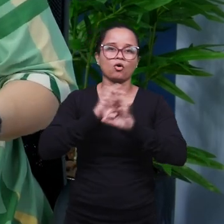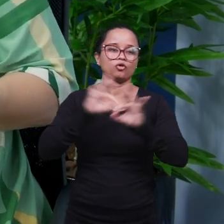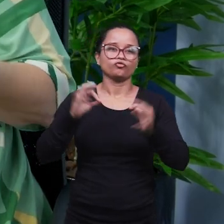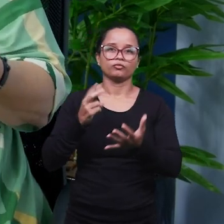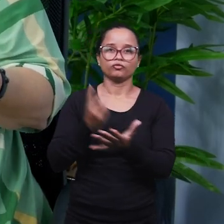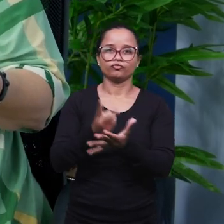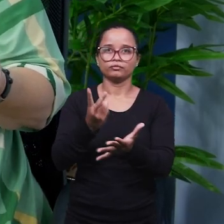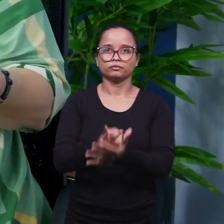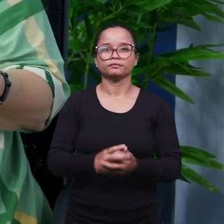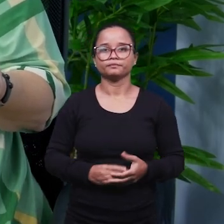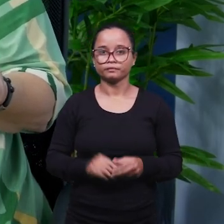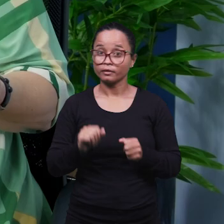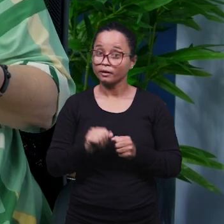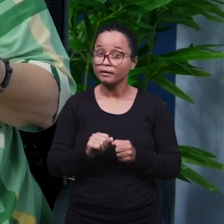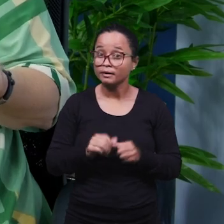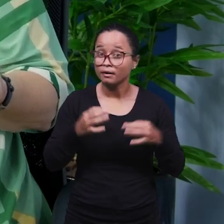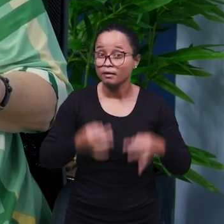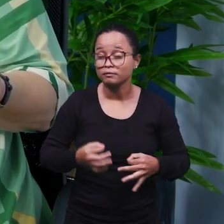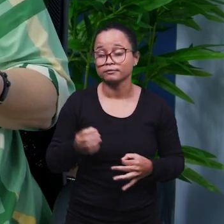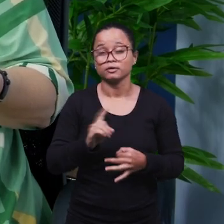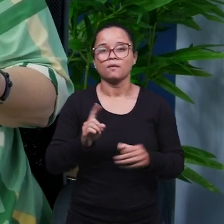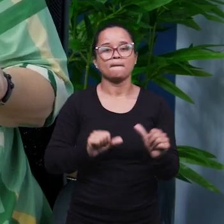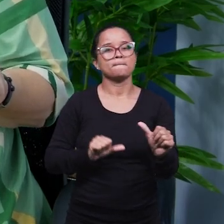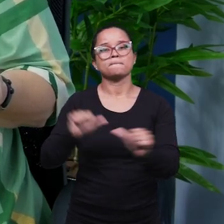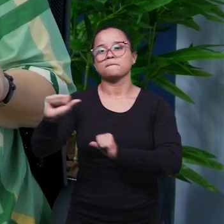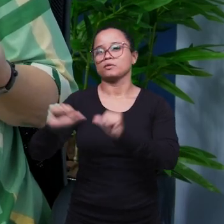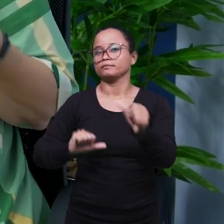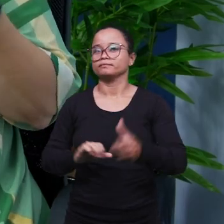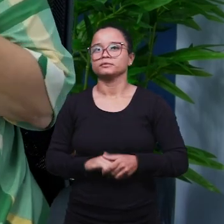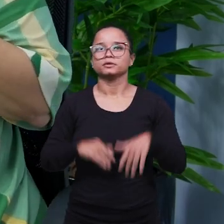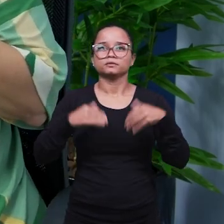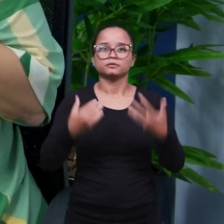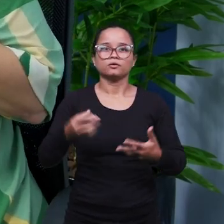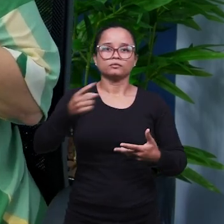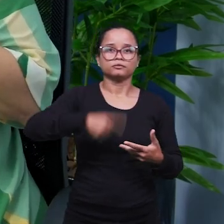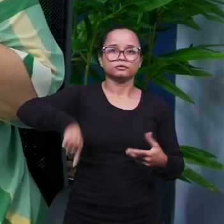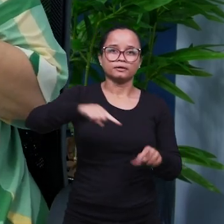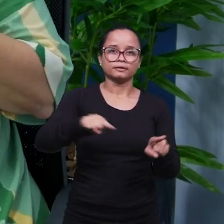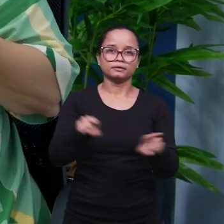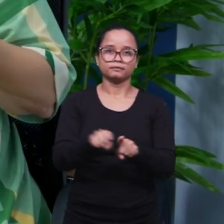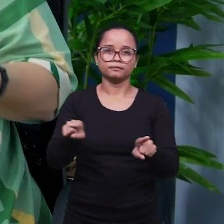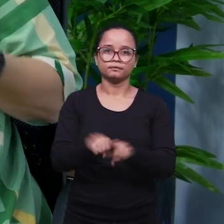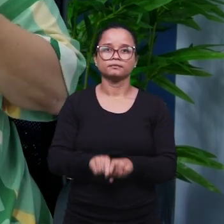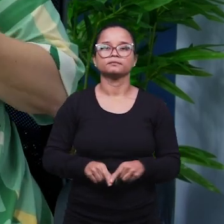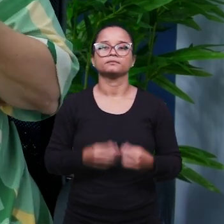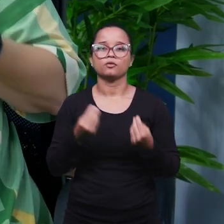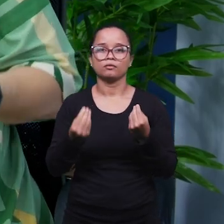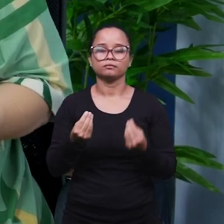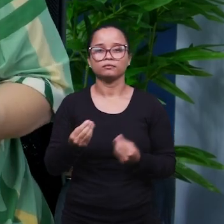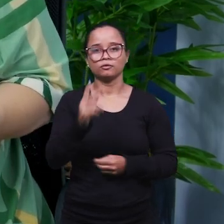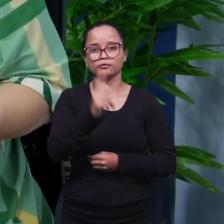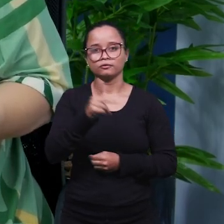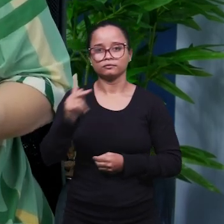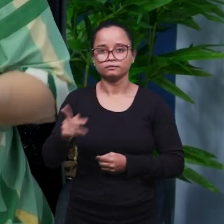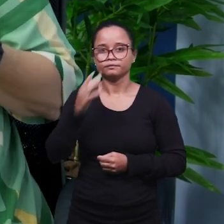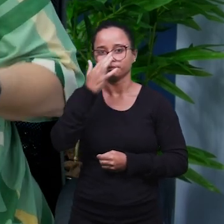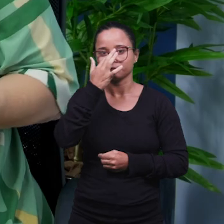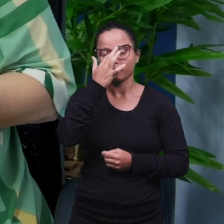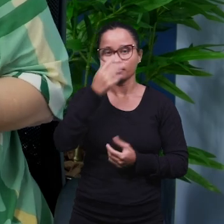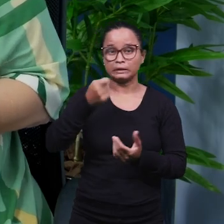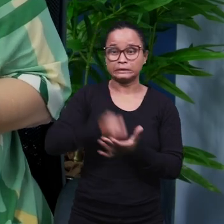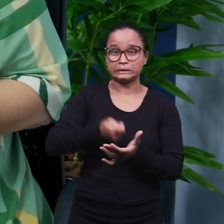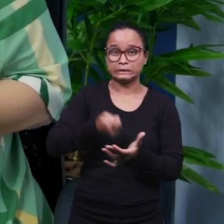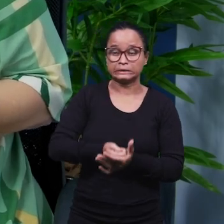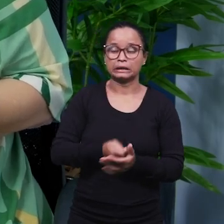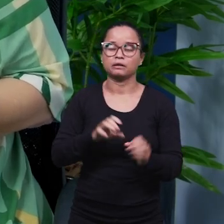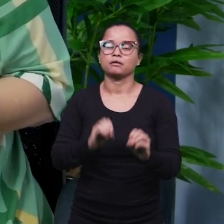continua. Fez, não deu certo? Muda. Então, nós também, como professores, não precisamos ser rígidos na